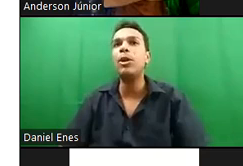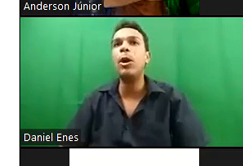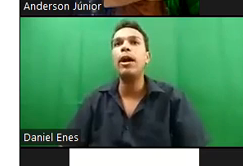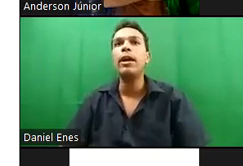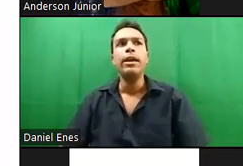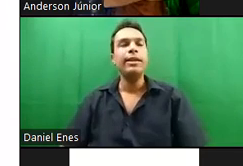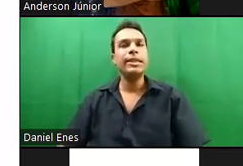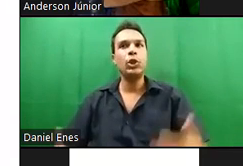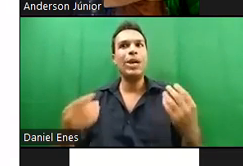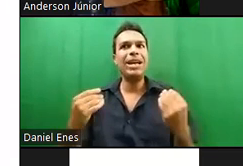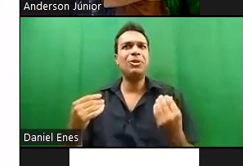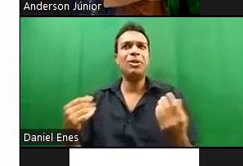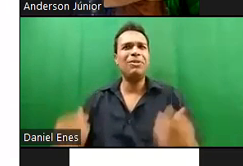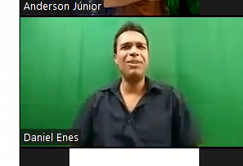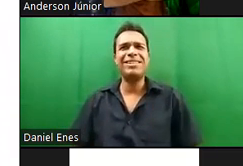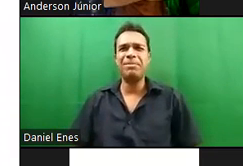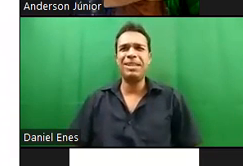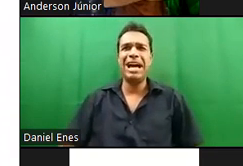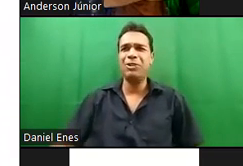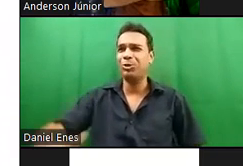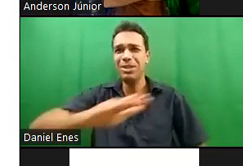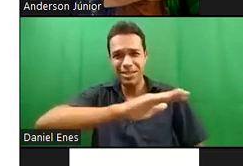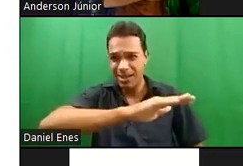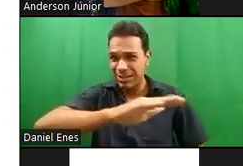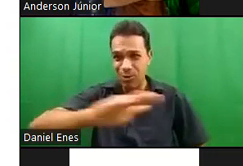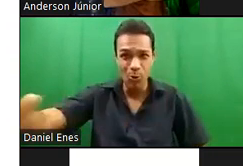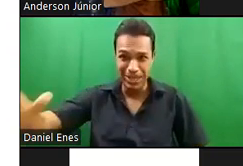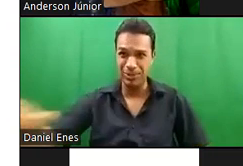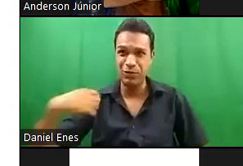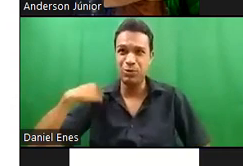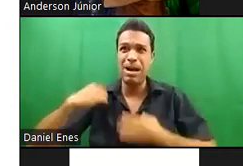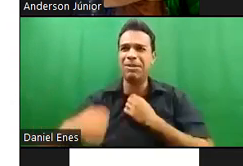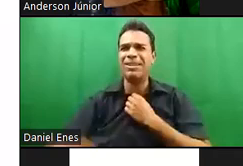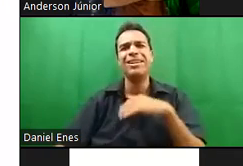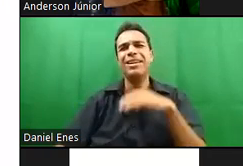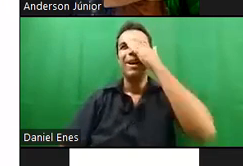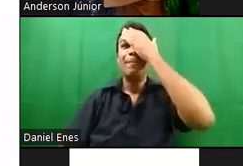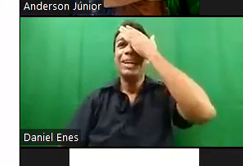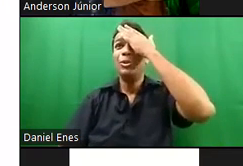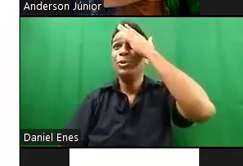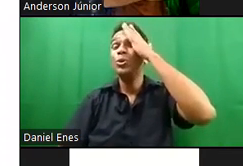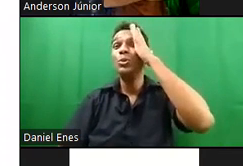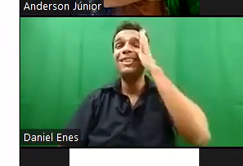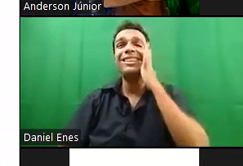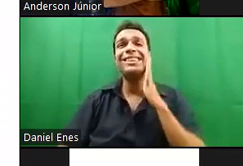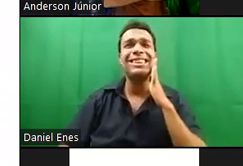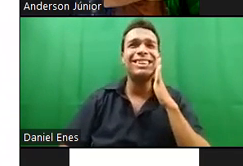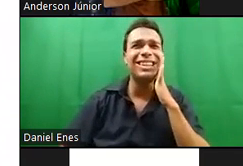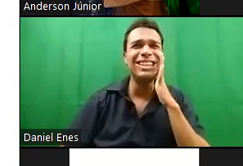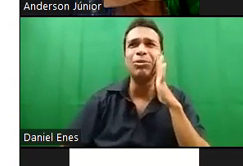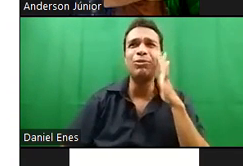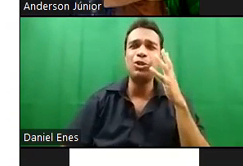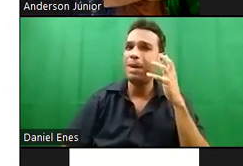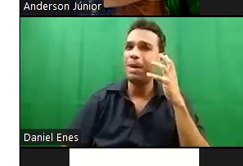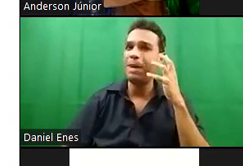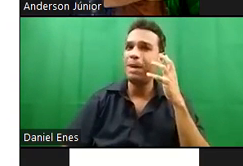aula melhor. Então, no EAD eu tenho uma flexibilidade, ó, todas as aulas são ruins, as videoaulas. Mano, no YouTube tem